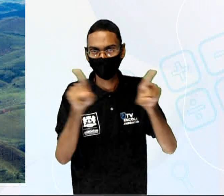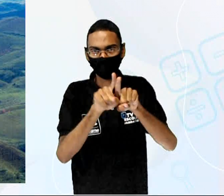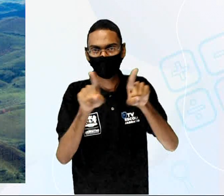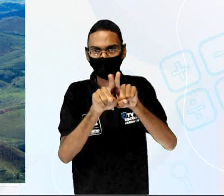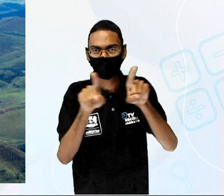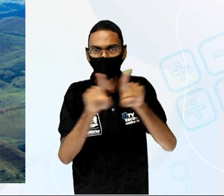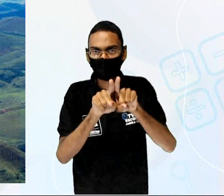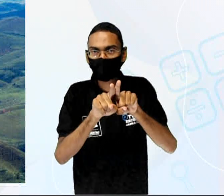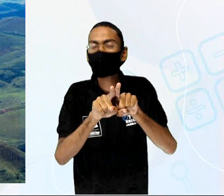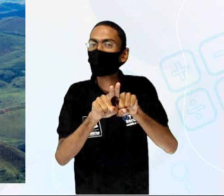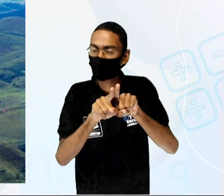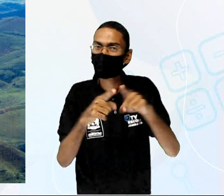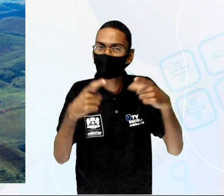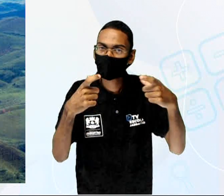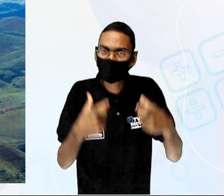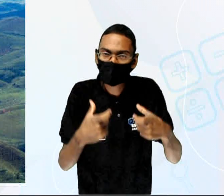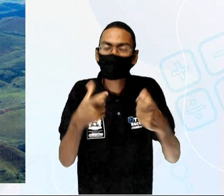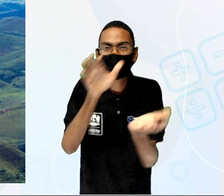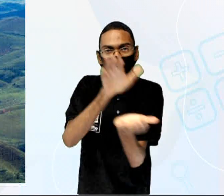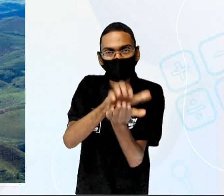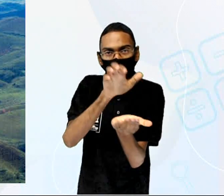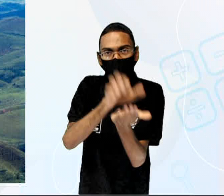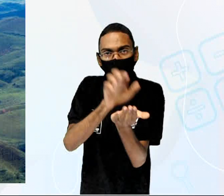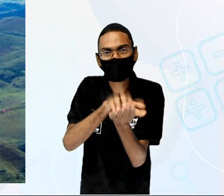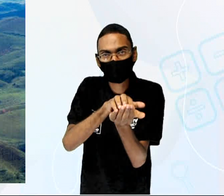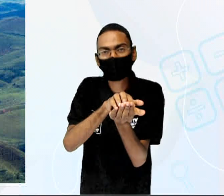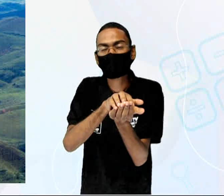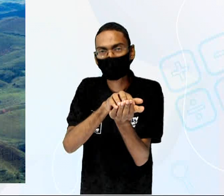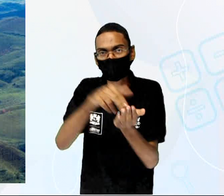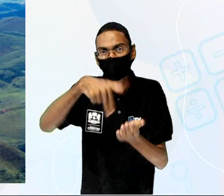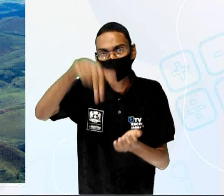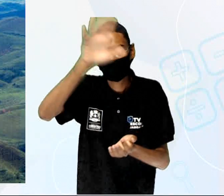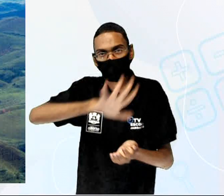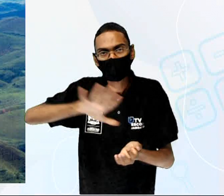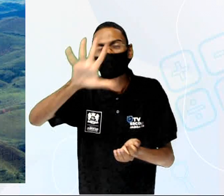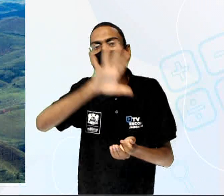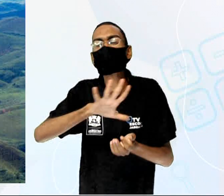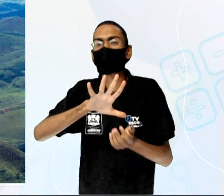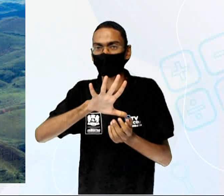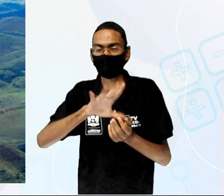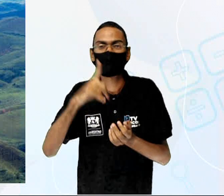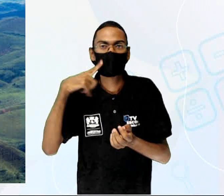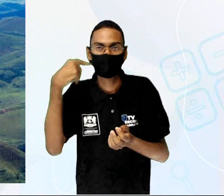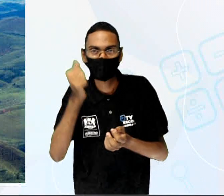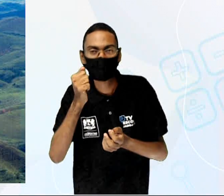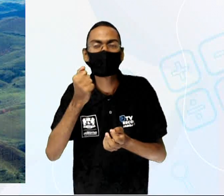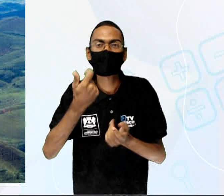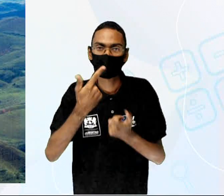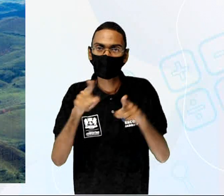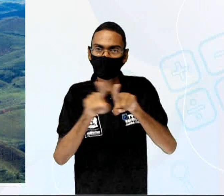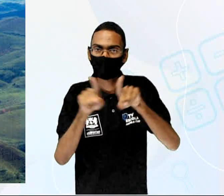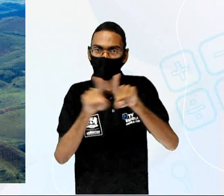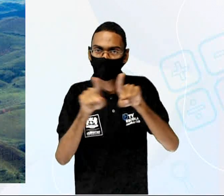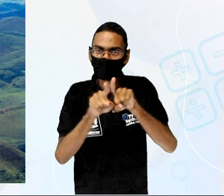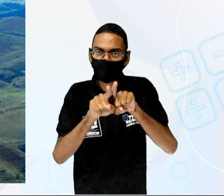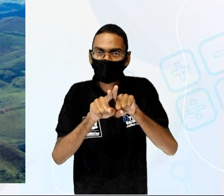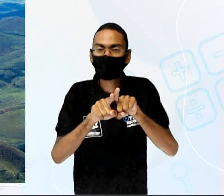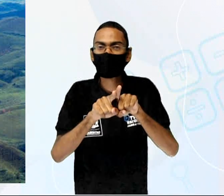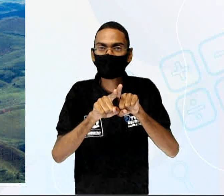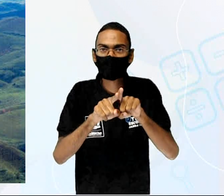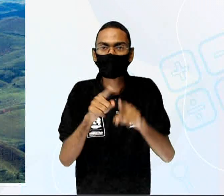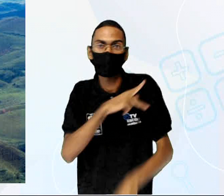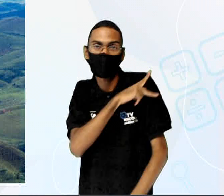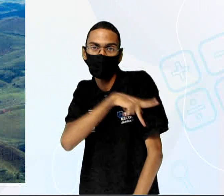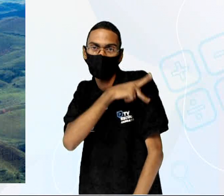pernambucano, território do Nordeste com Alagoas, Paraíba. A gente vai ter algumas áreas onde vão ter a presença dos mares de morro, que é